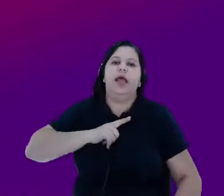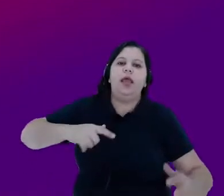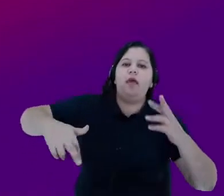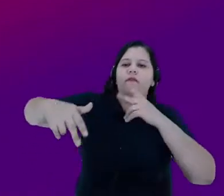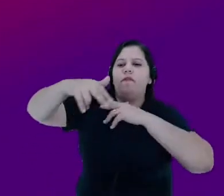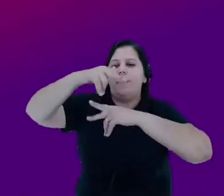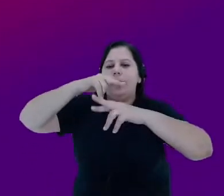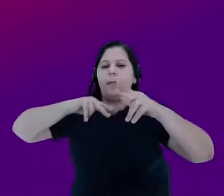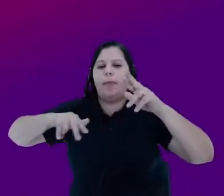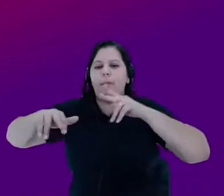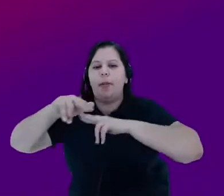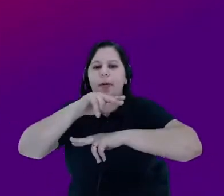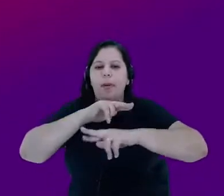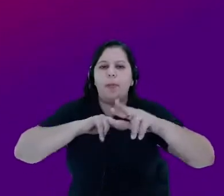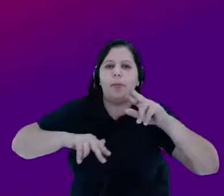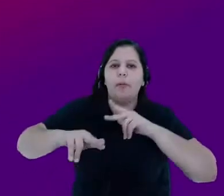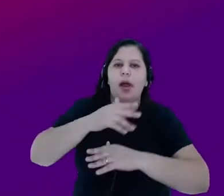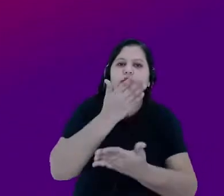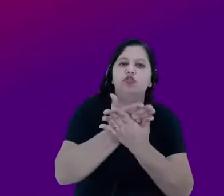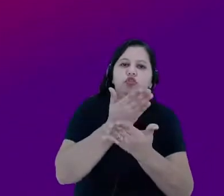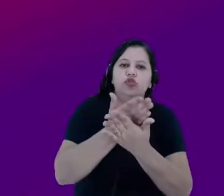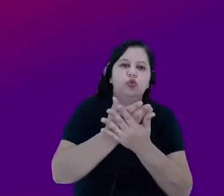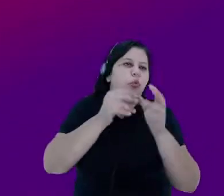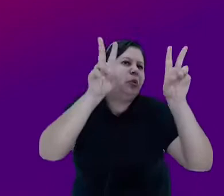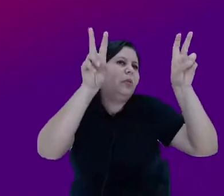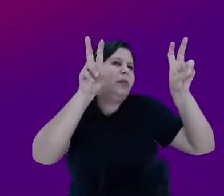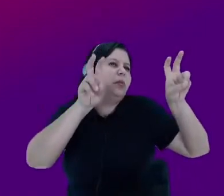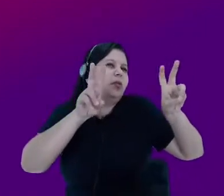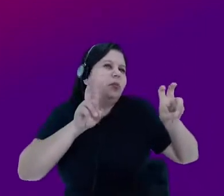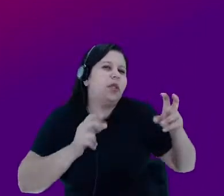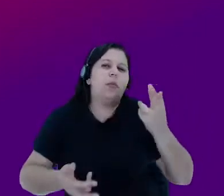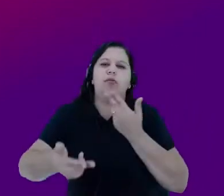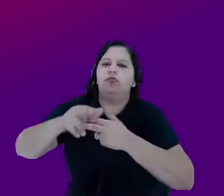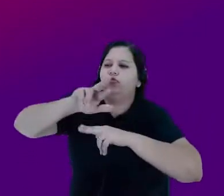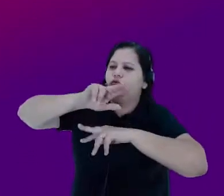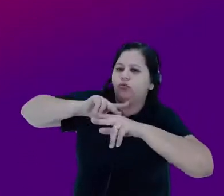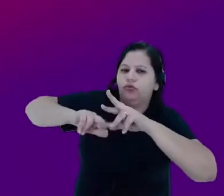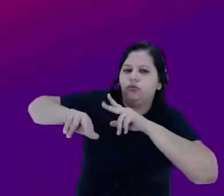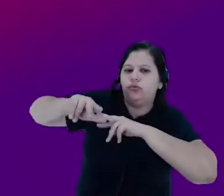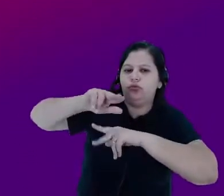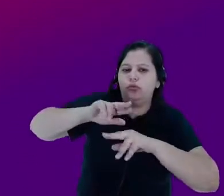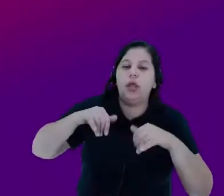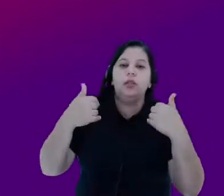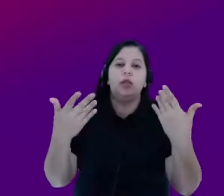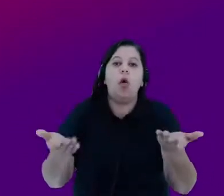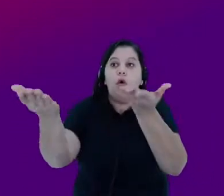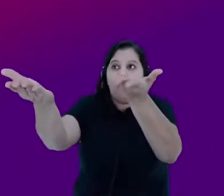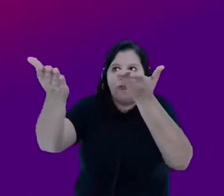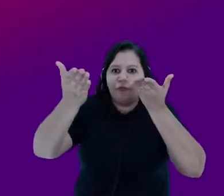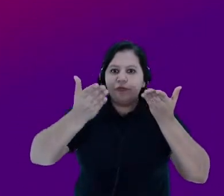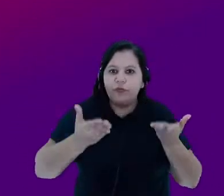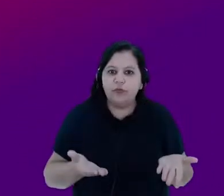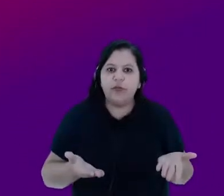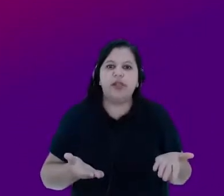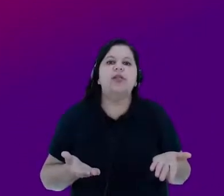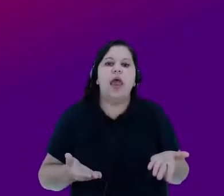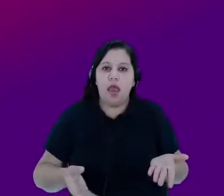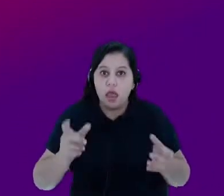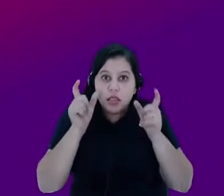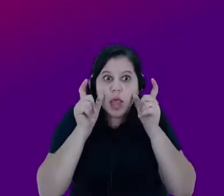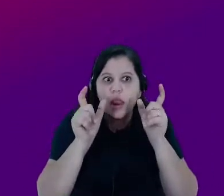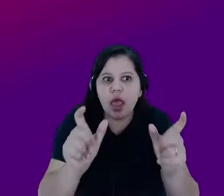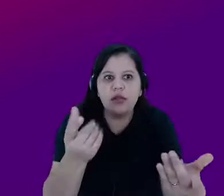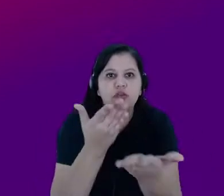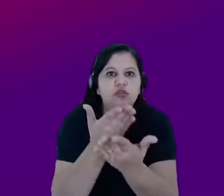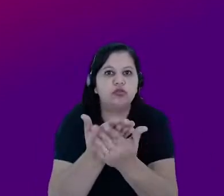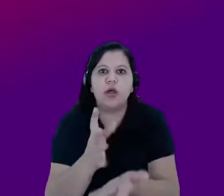2017, com outras temáticas, inclusive. Então, eu convido a você que tiver interesse em conhecer um pouco mais sobre esse, outros estudos,